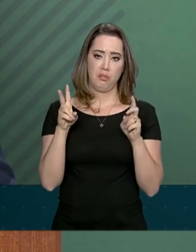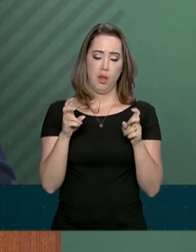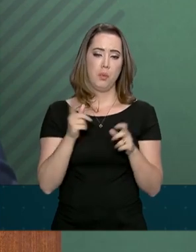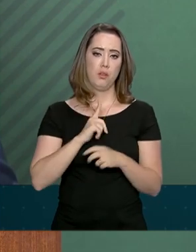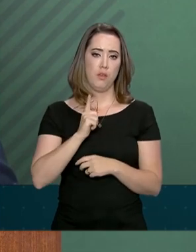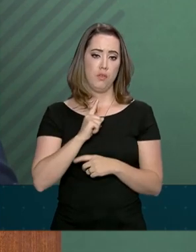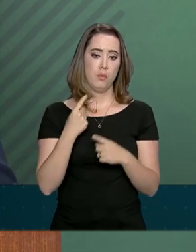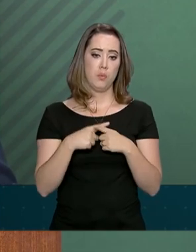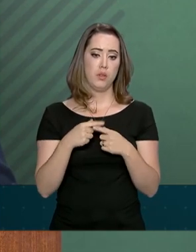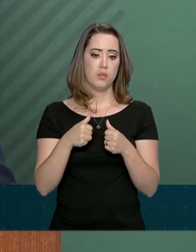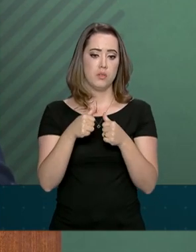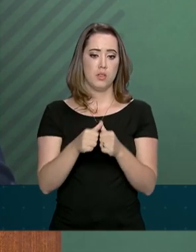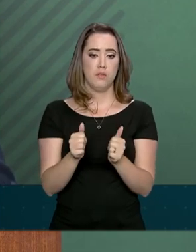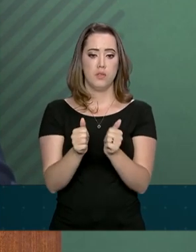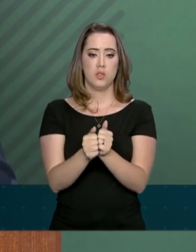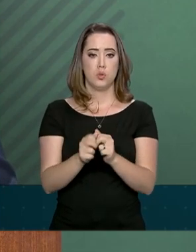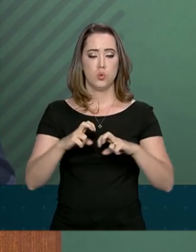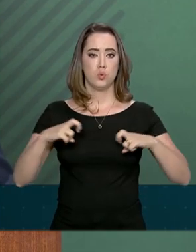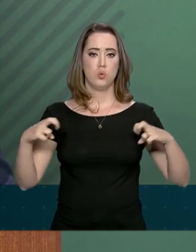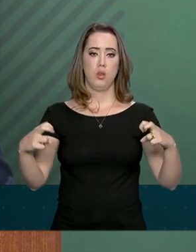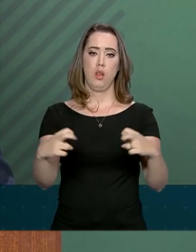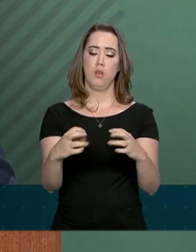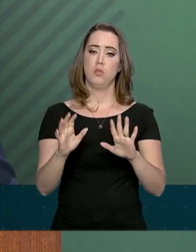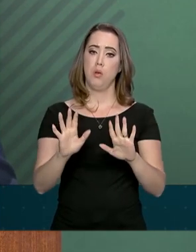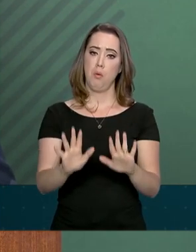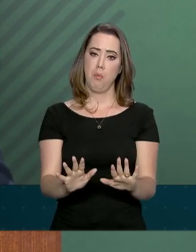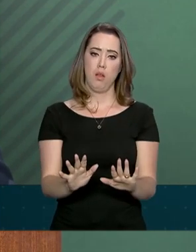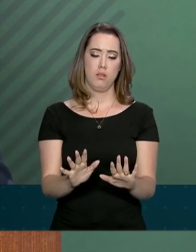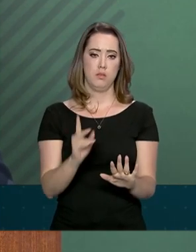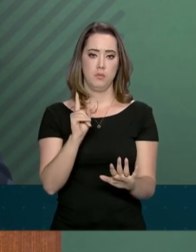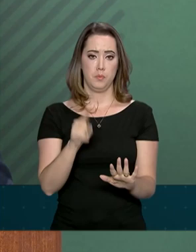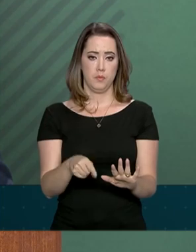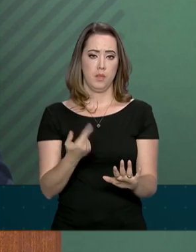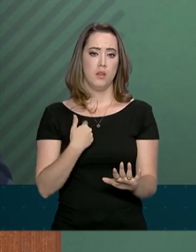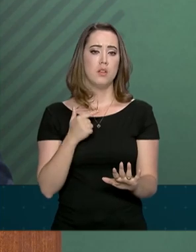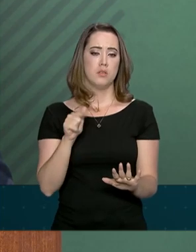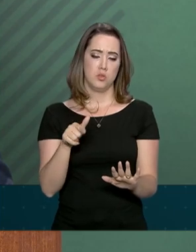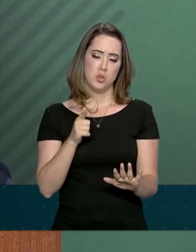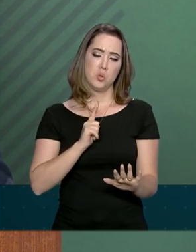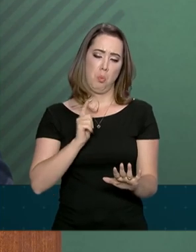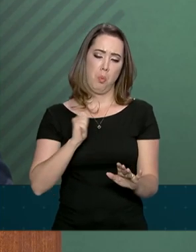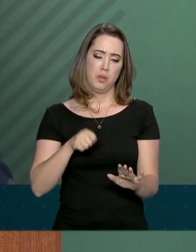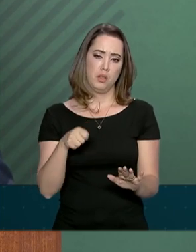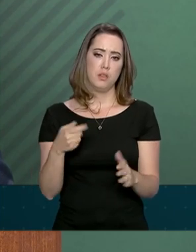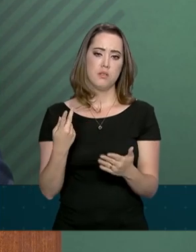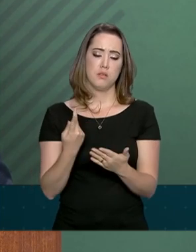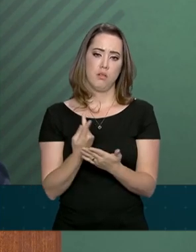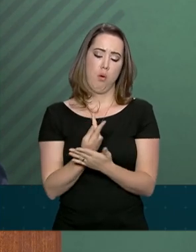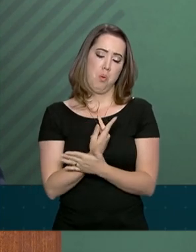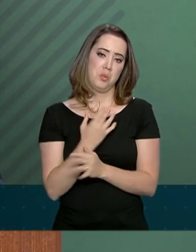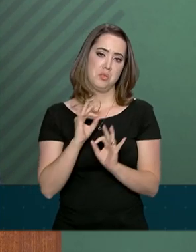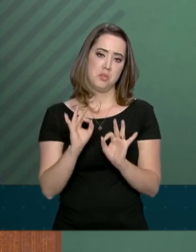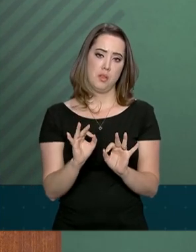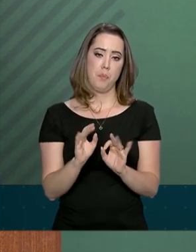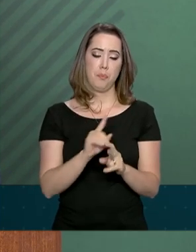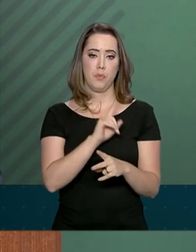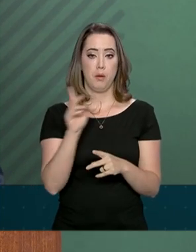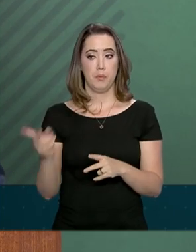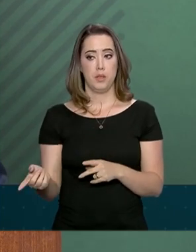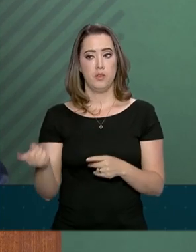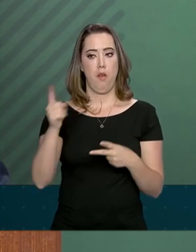face de não estar presente na mesma mas é isso estava previsto com relação à tua primeira